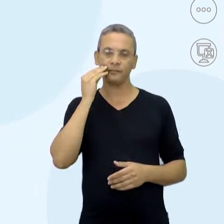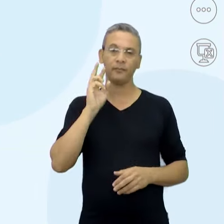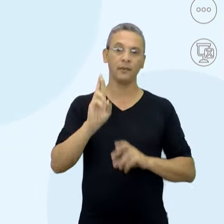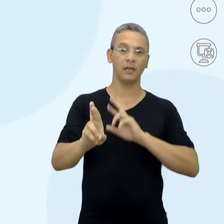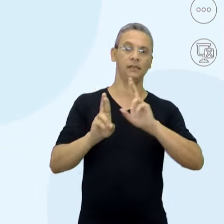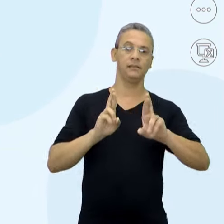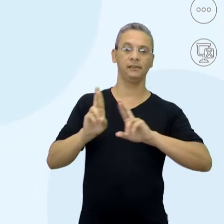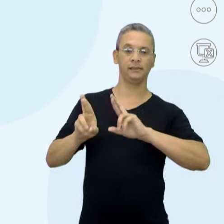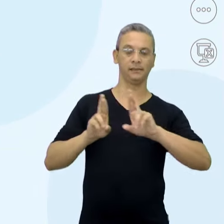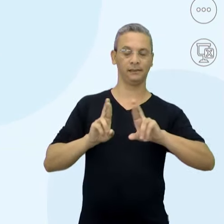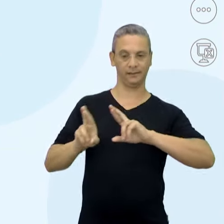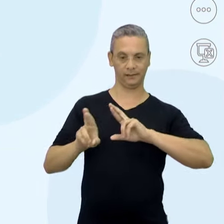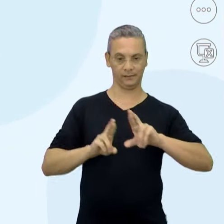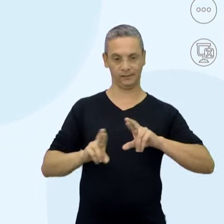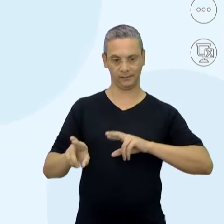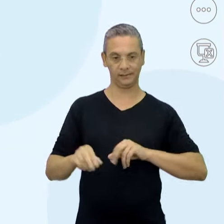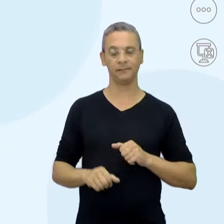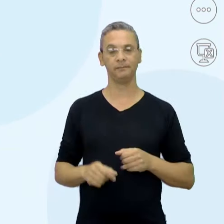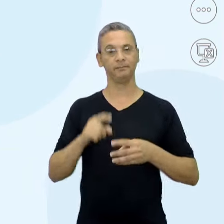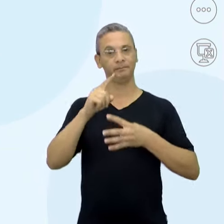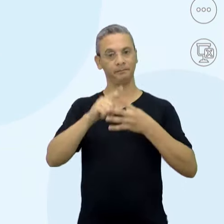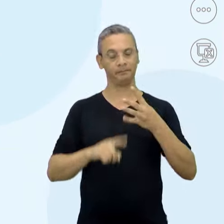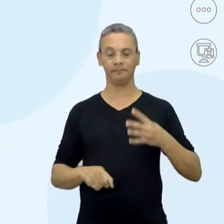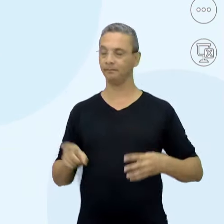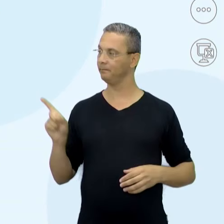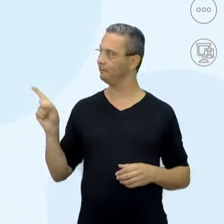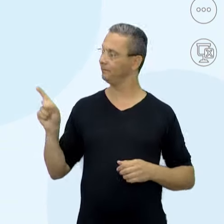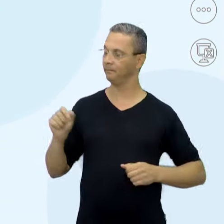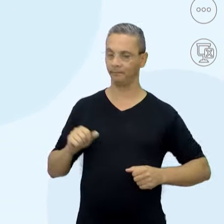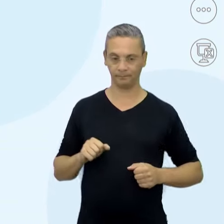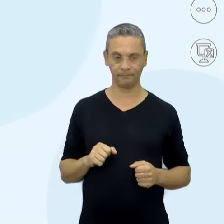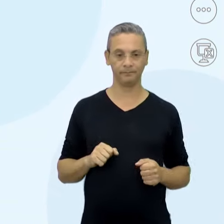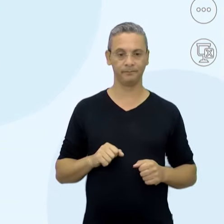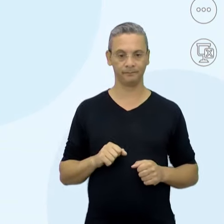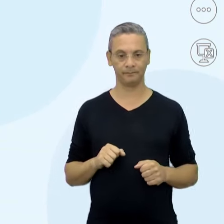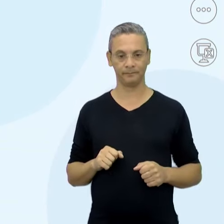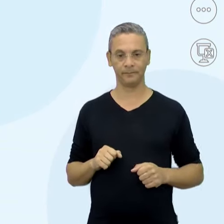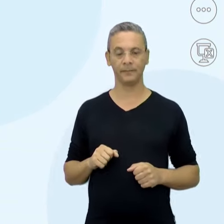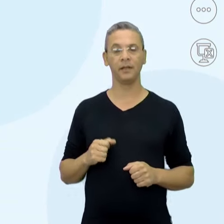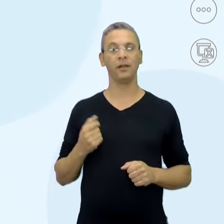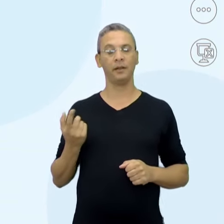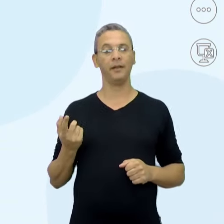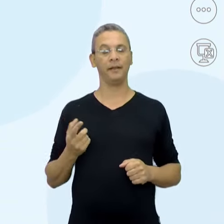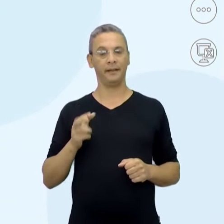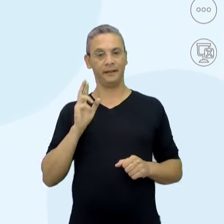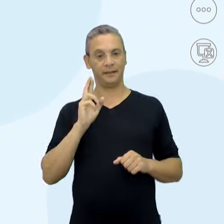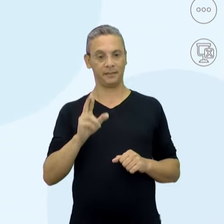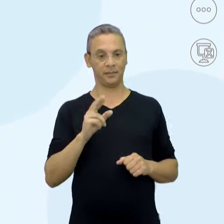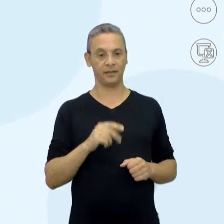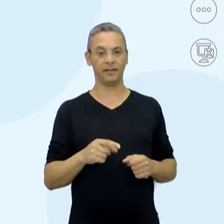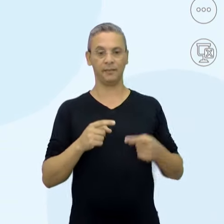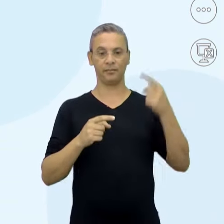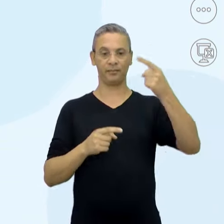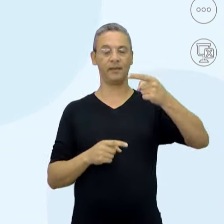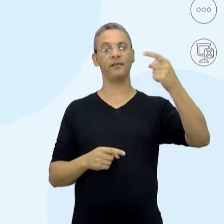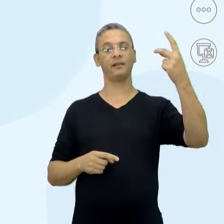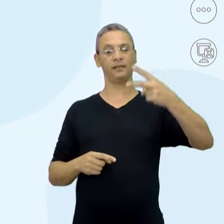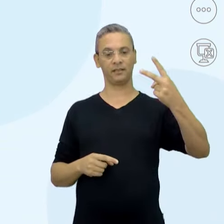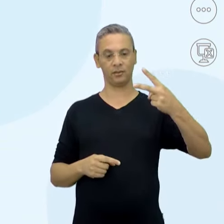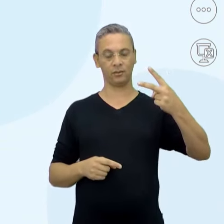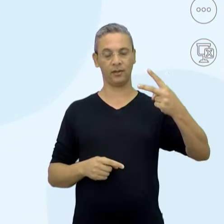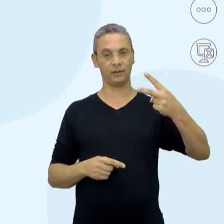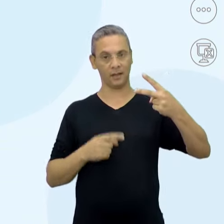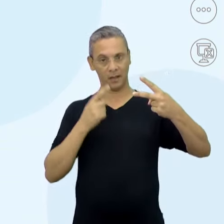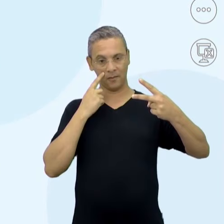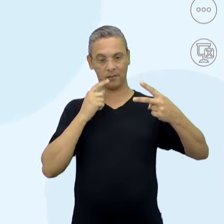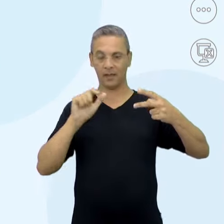e busque as respostas às questões, pelo menos a essas duas questões aqui que eu vou assinalar